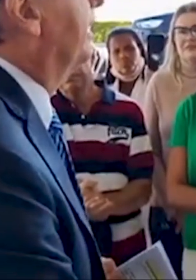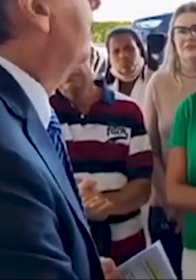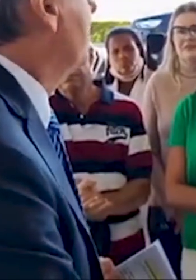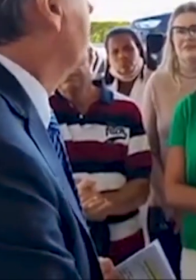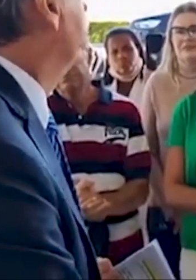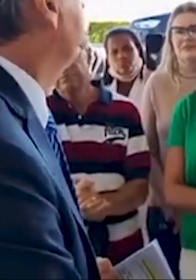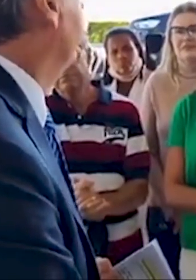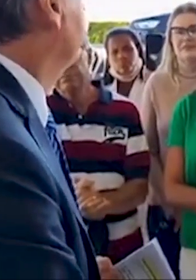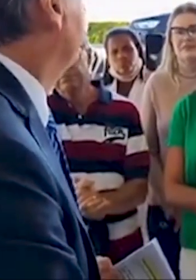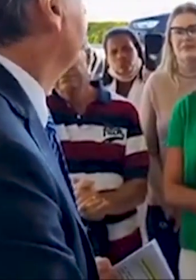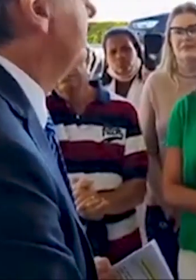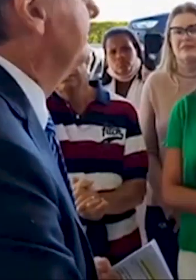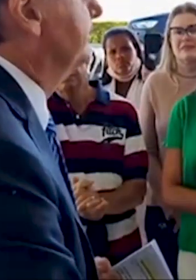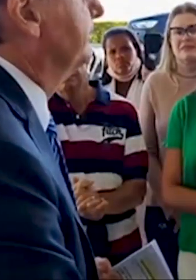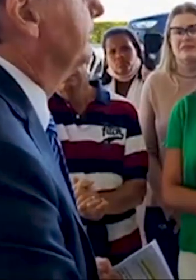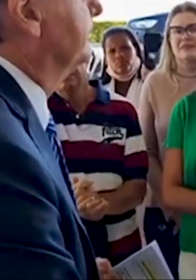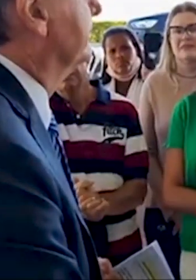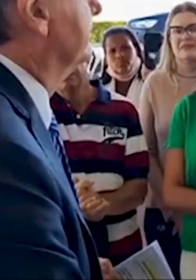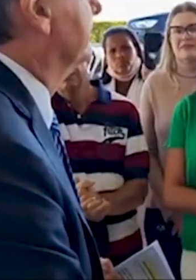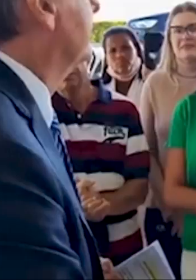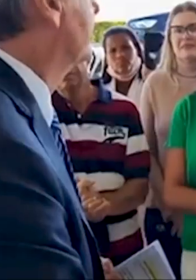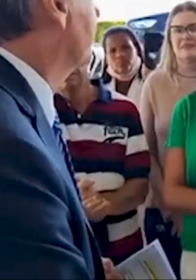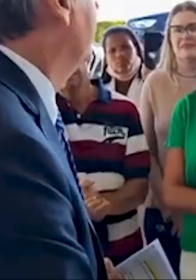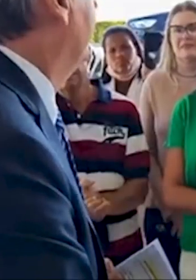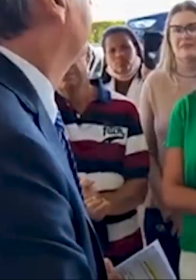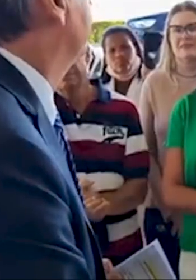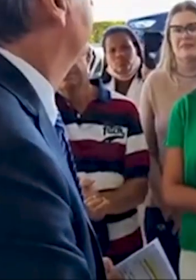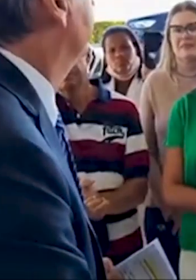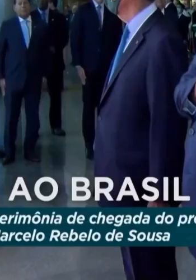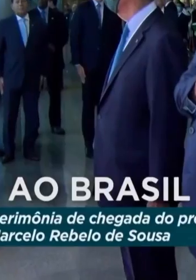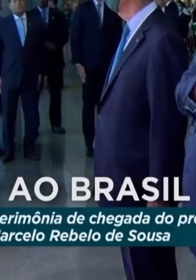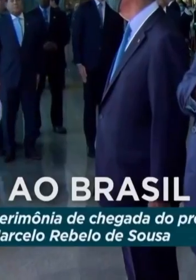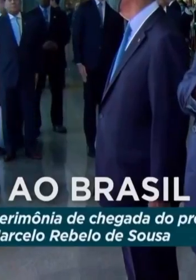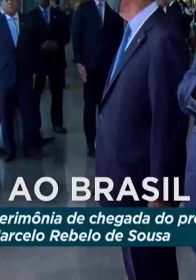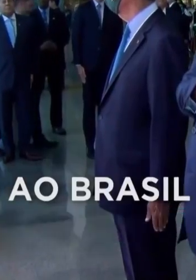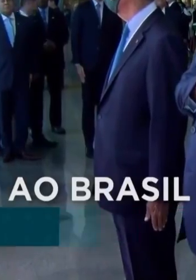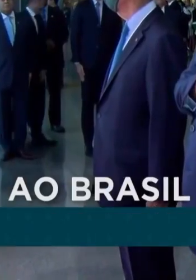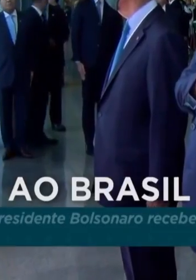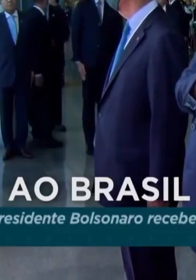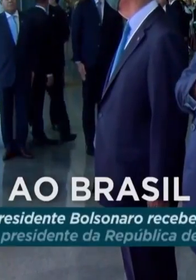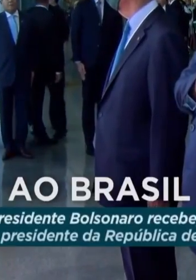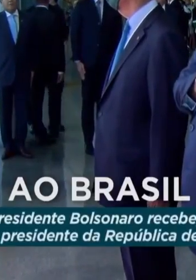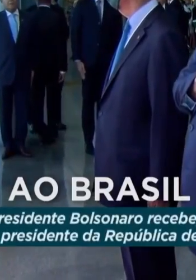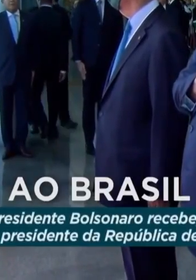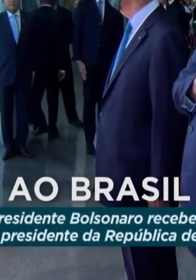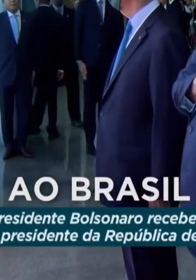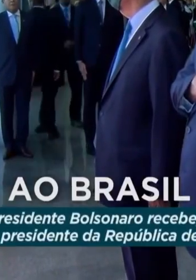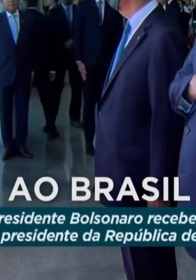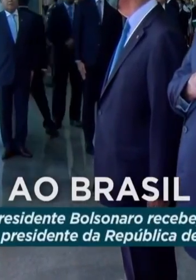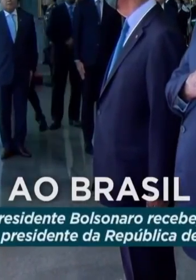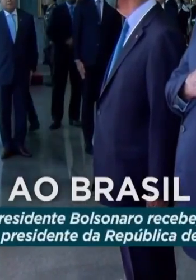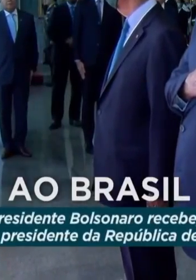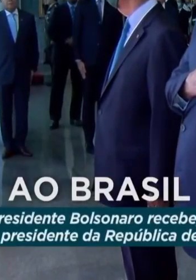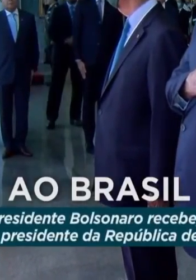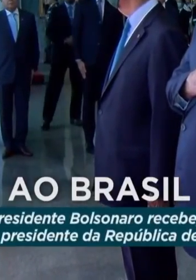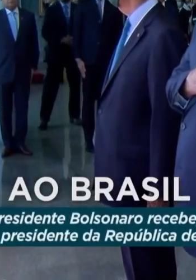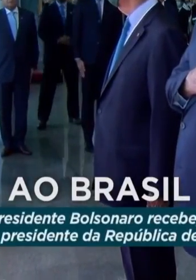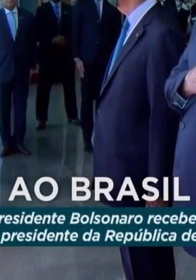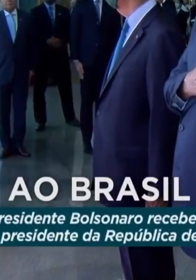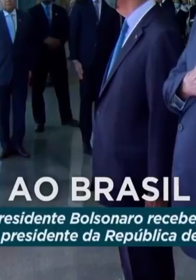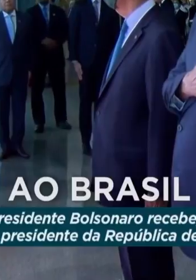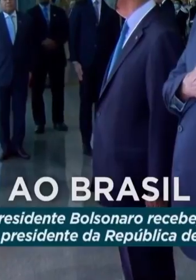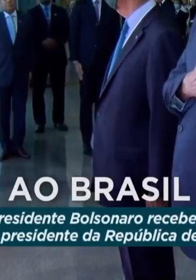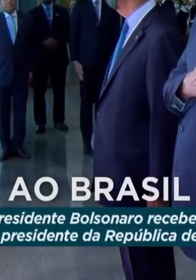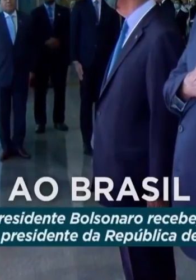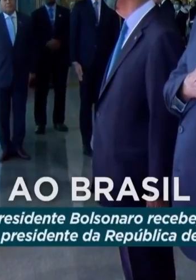é abusado a inteligência de todos nós bolsonaro que busca a reeleição em 2022